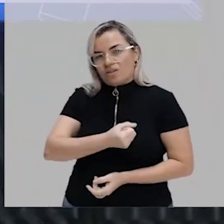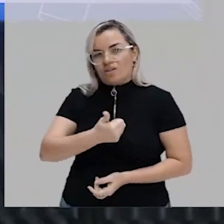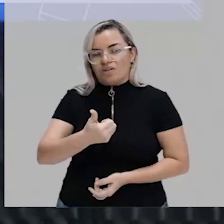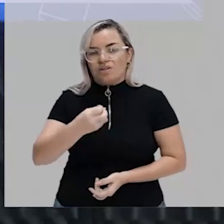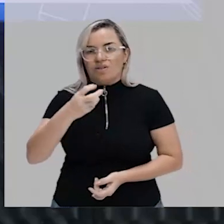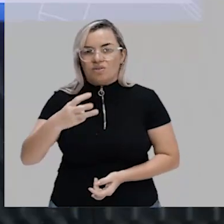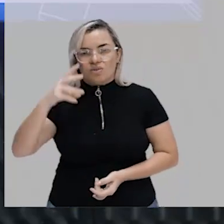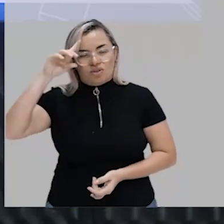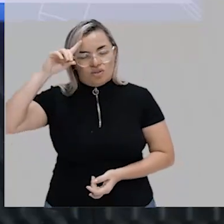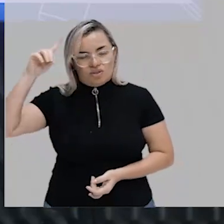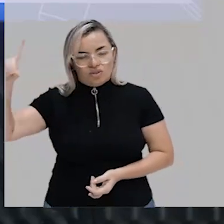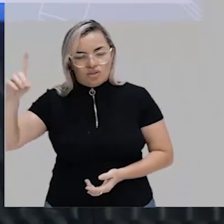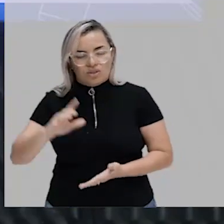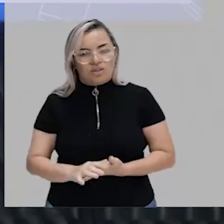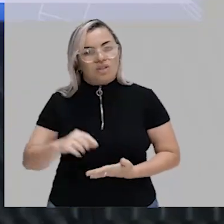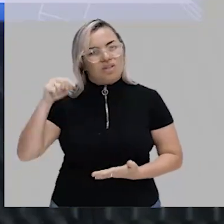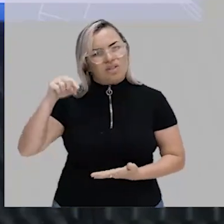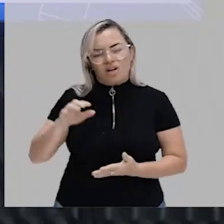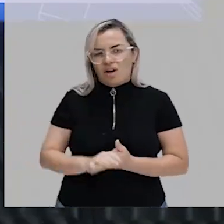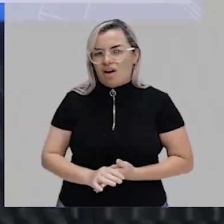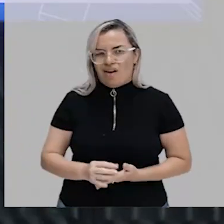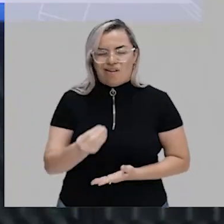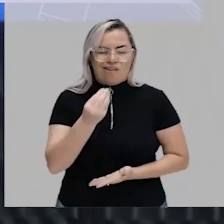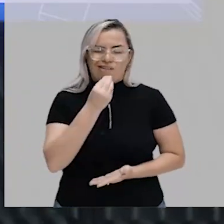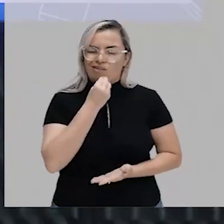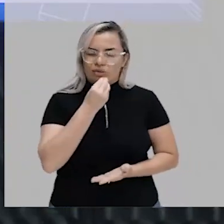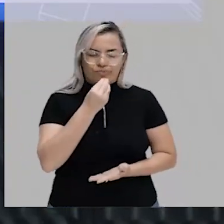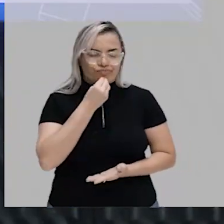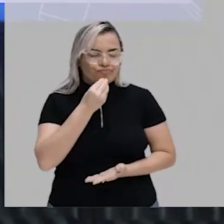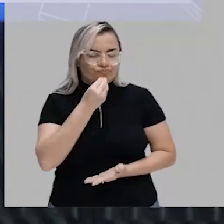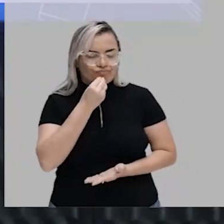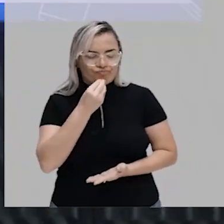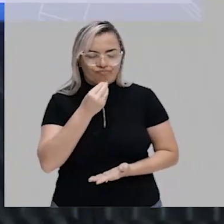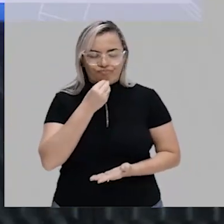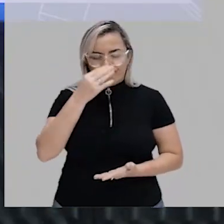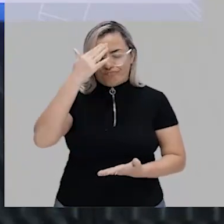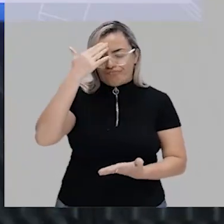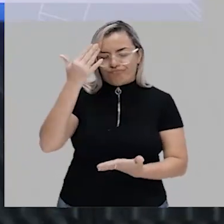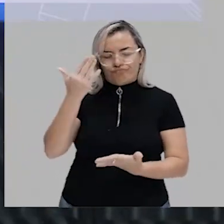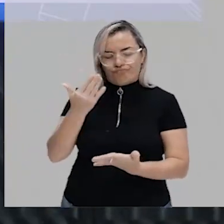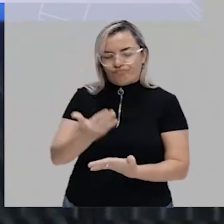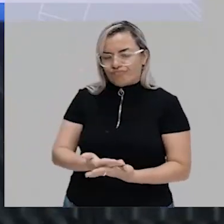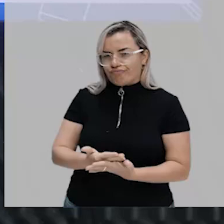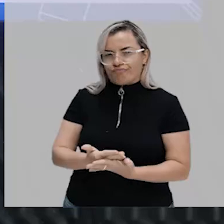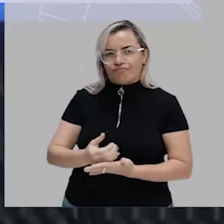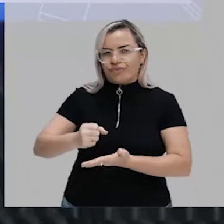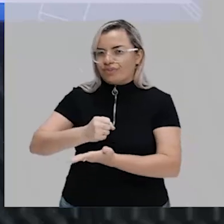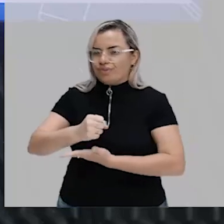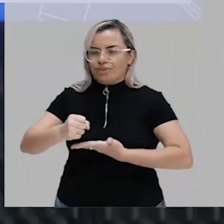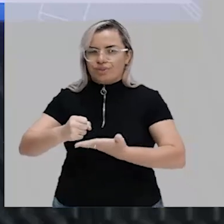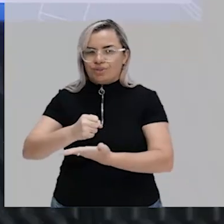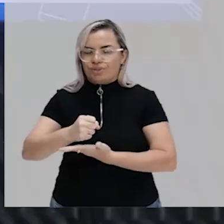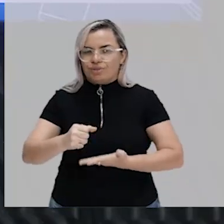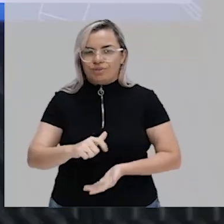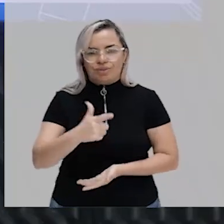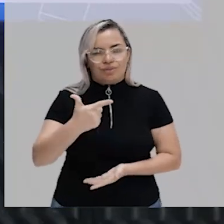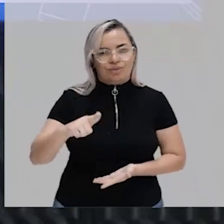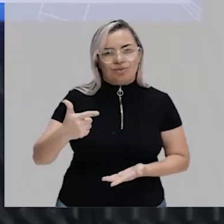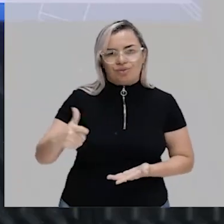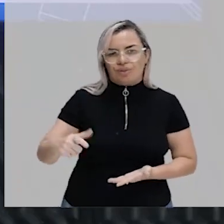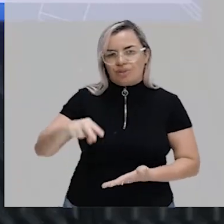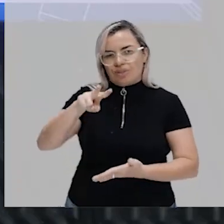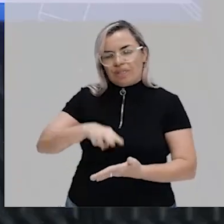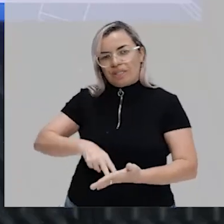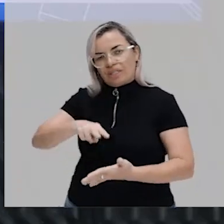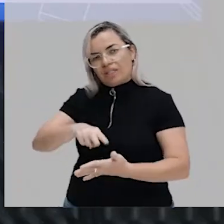crendice, é um tipo de conhecimento que é superficial, é infundado, Não há comprovação ou verificação que realmente